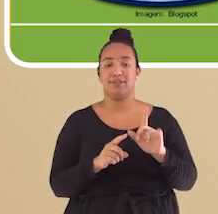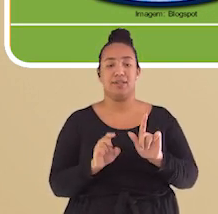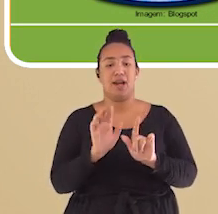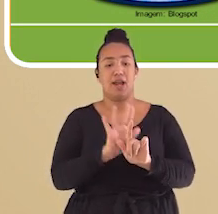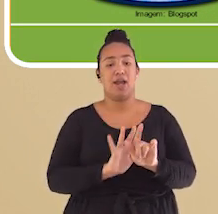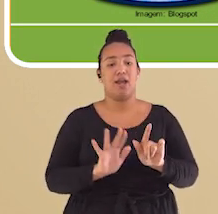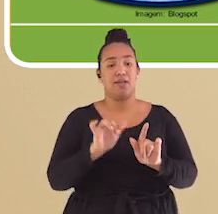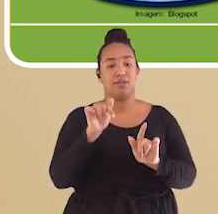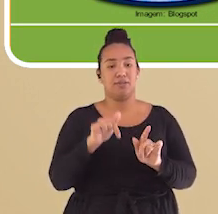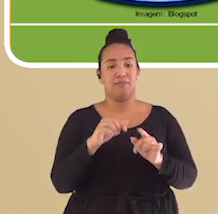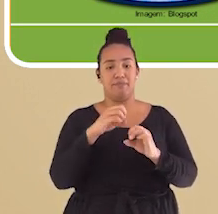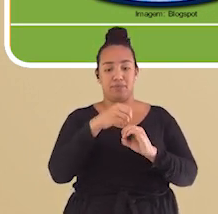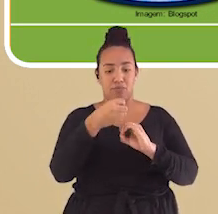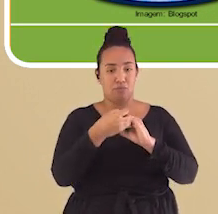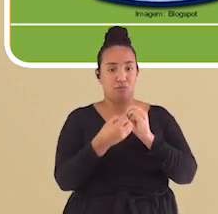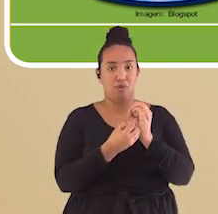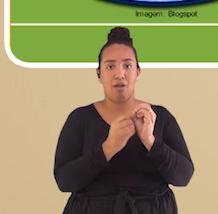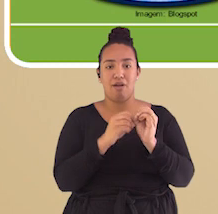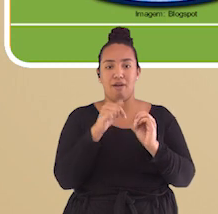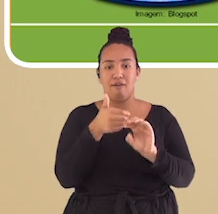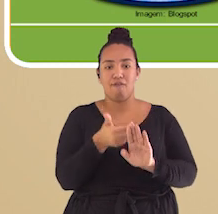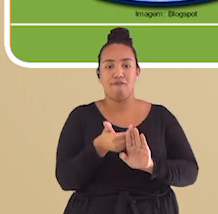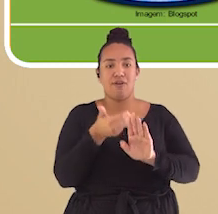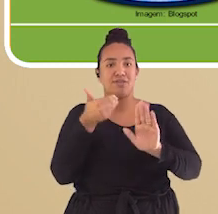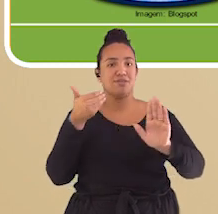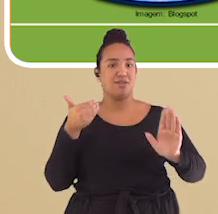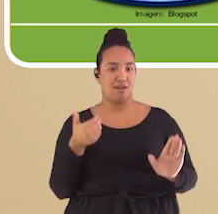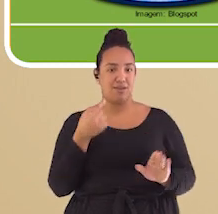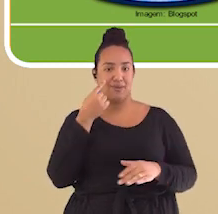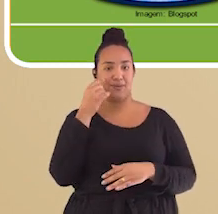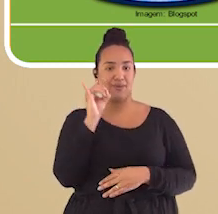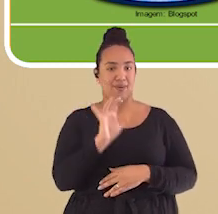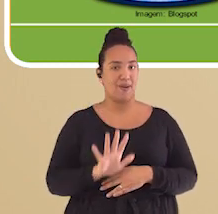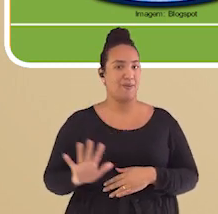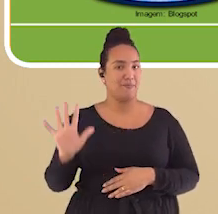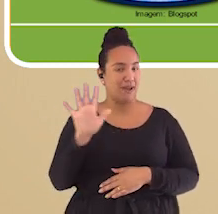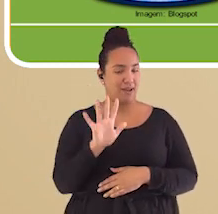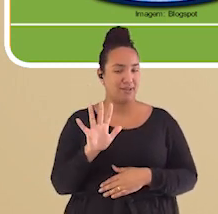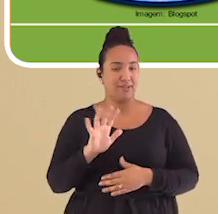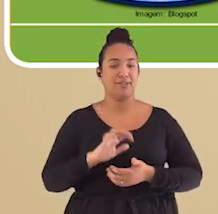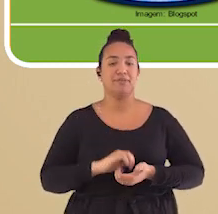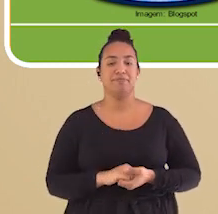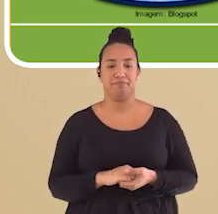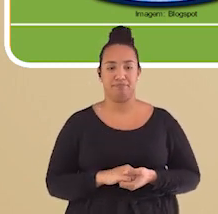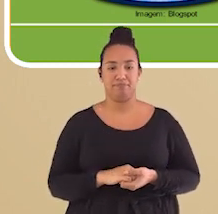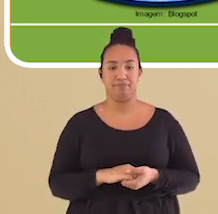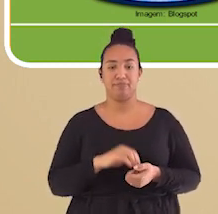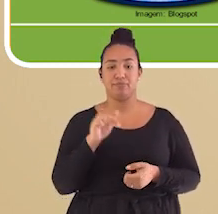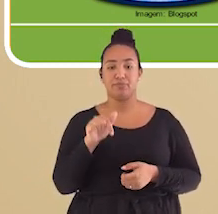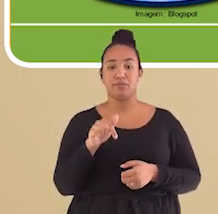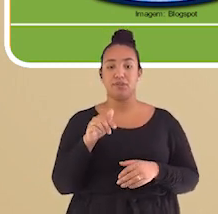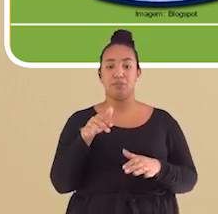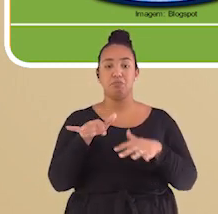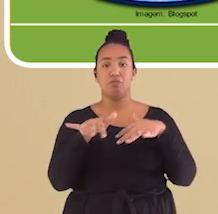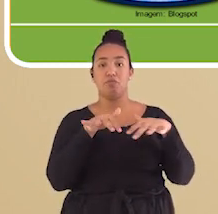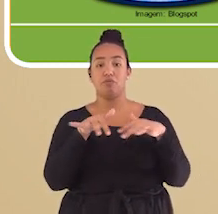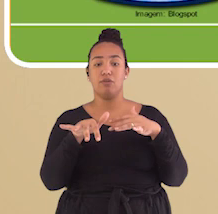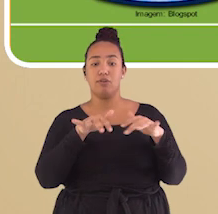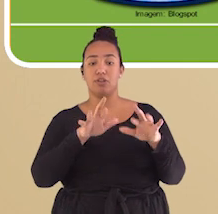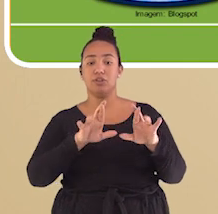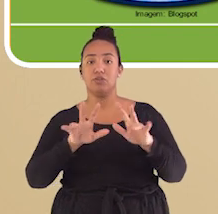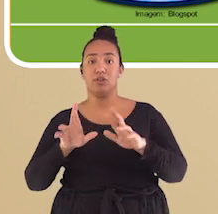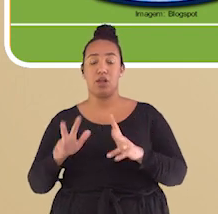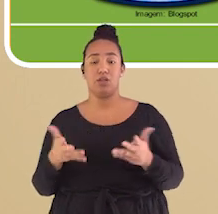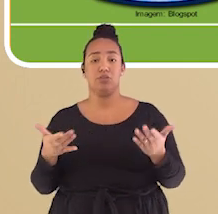muito distantes, como podemos ver na imagem. Uma das outras partes se move sem a direção certa.